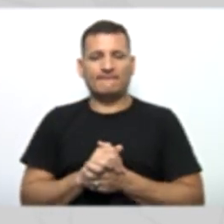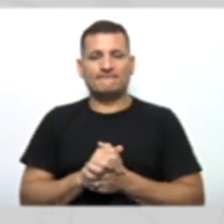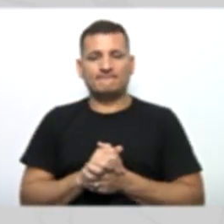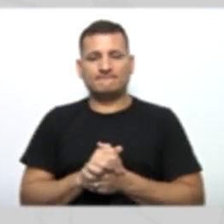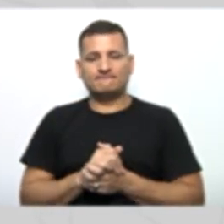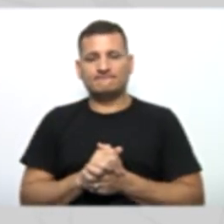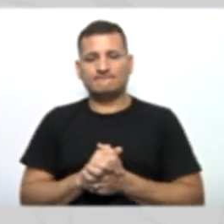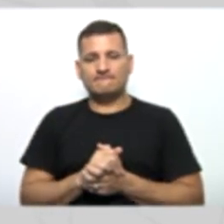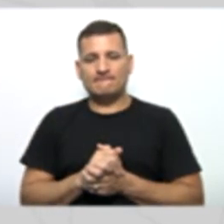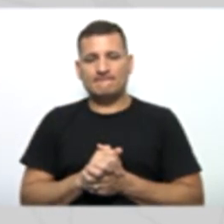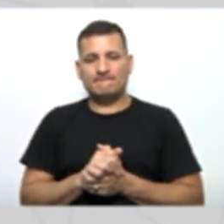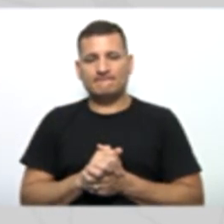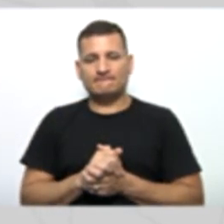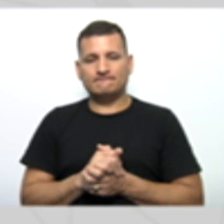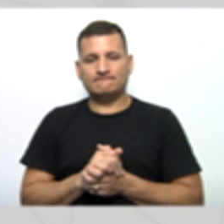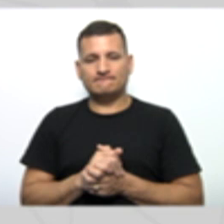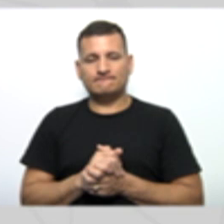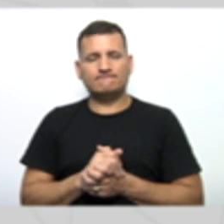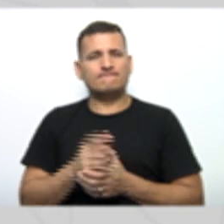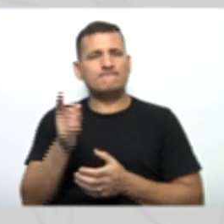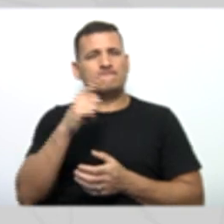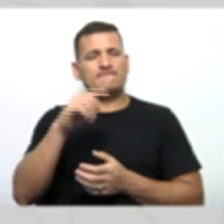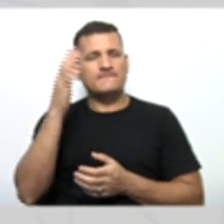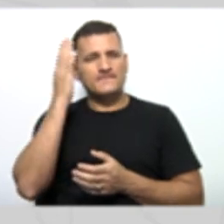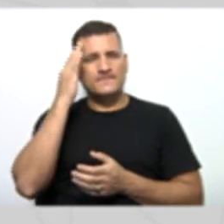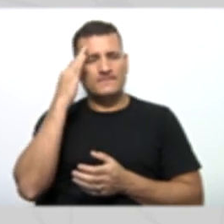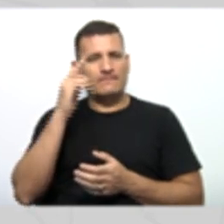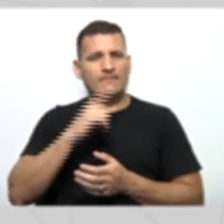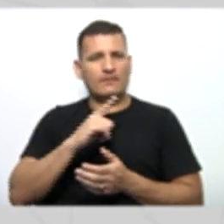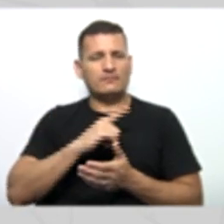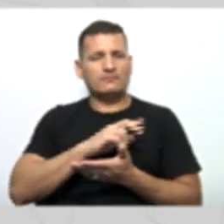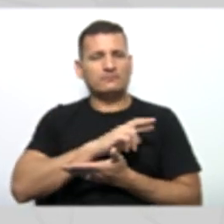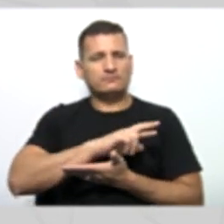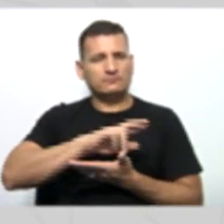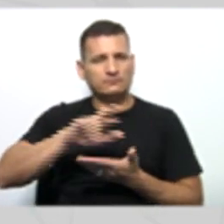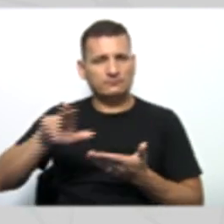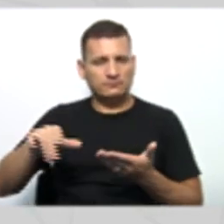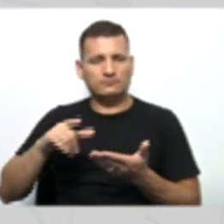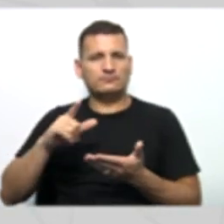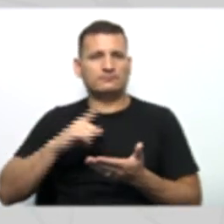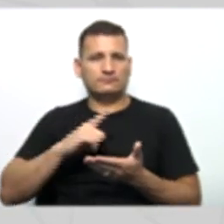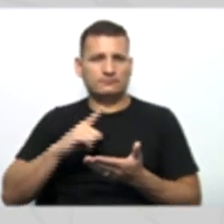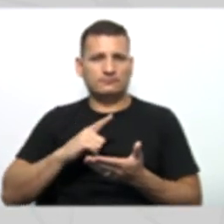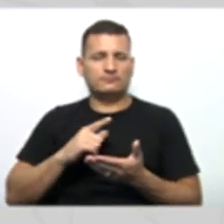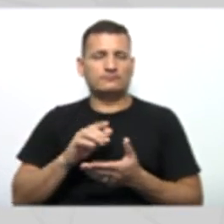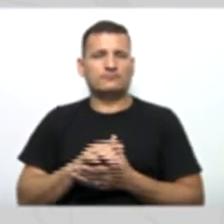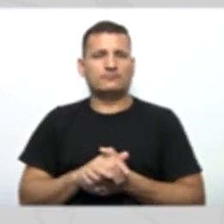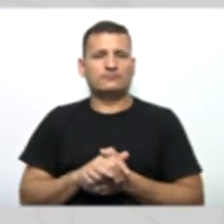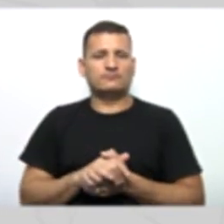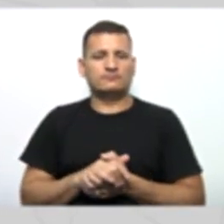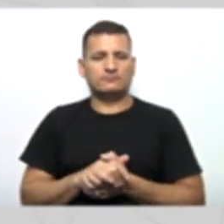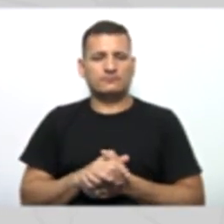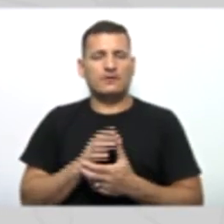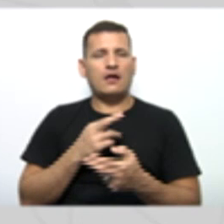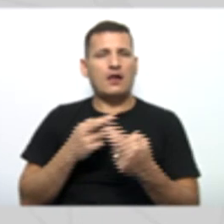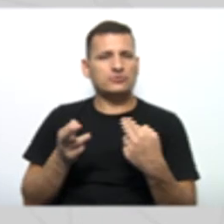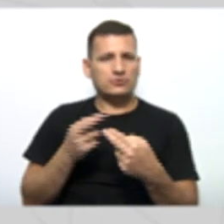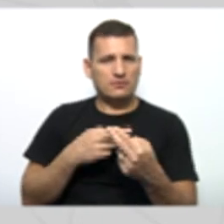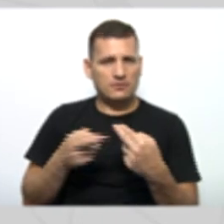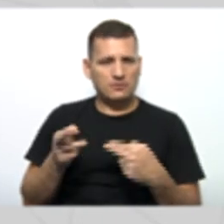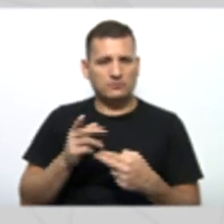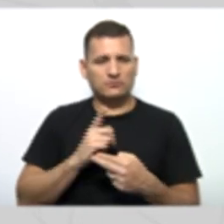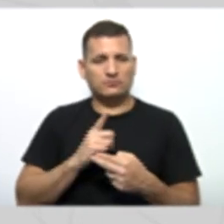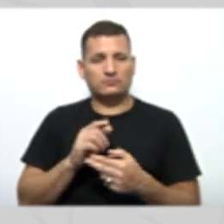que existe vários tipos de quê? De relacionamento, certo? Então, ó, você pede um